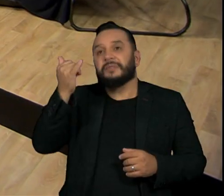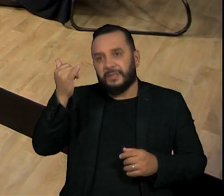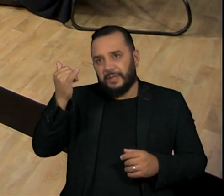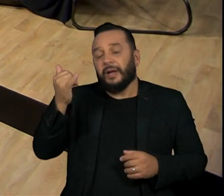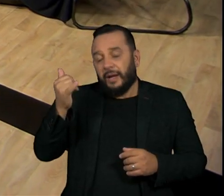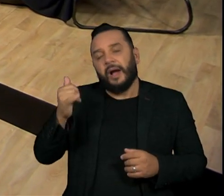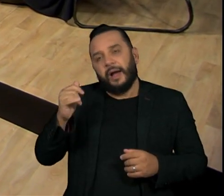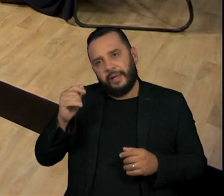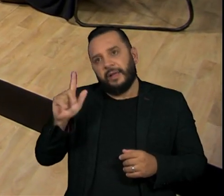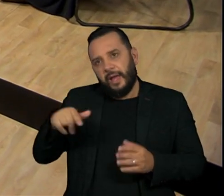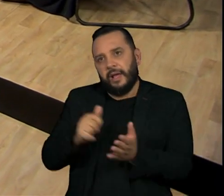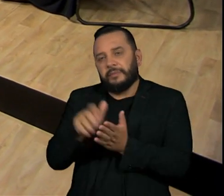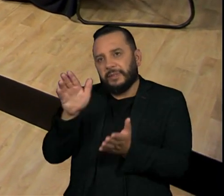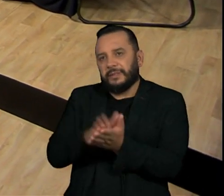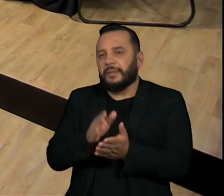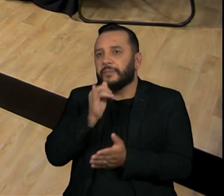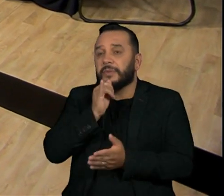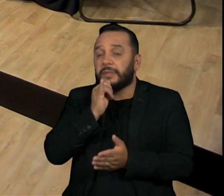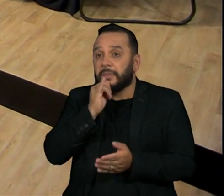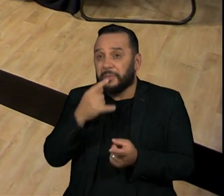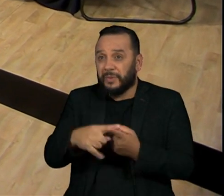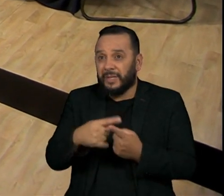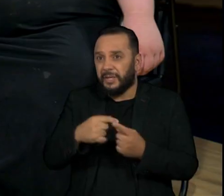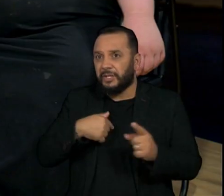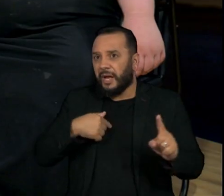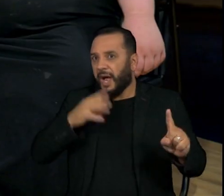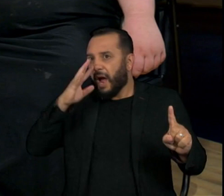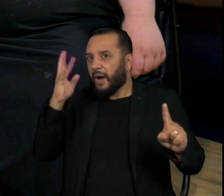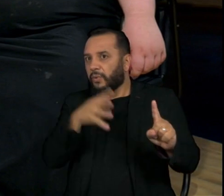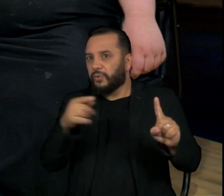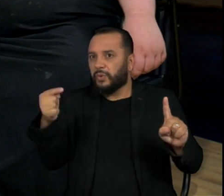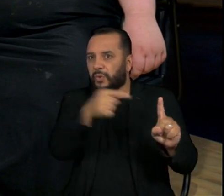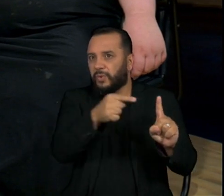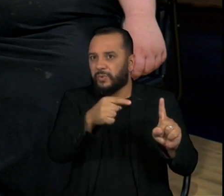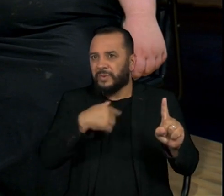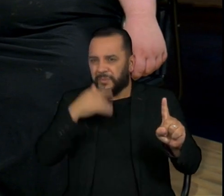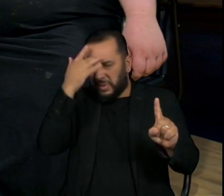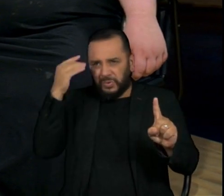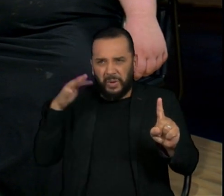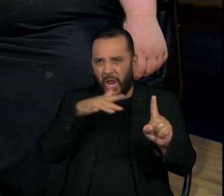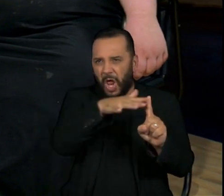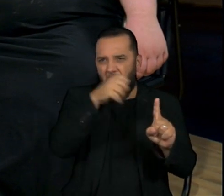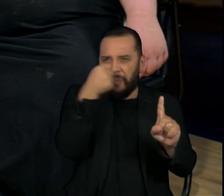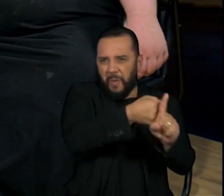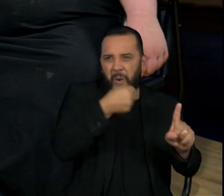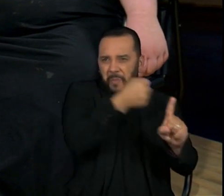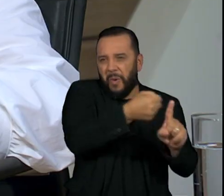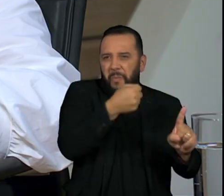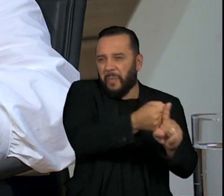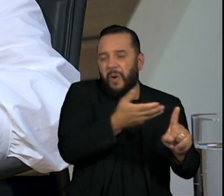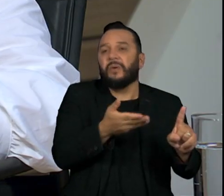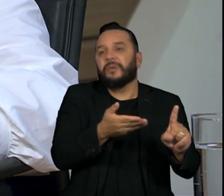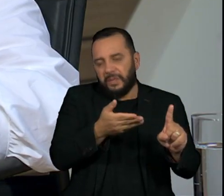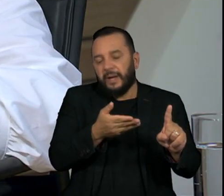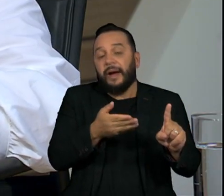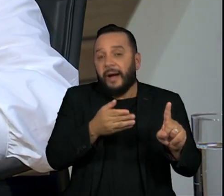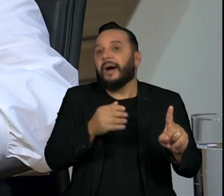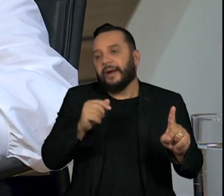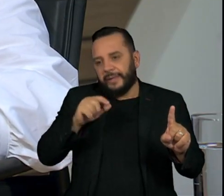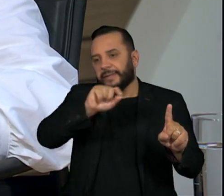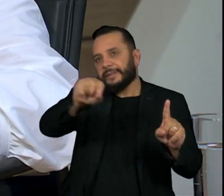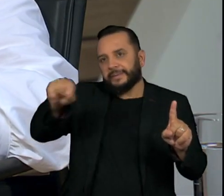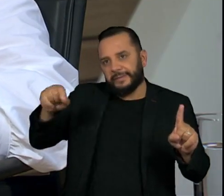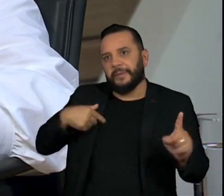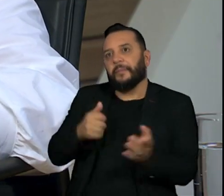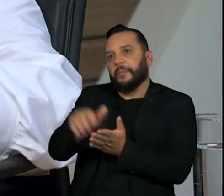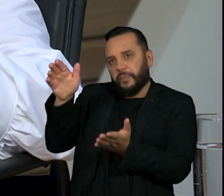só no Brasil, no mundo todo. Então, as consequências dessas informações falsas são muito graves. E as pessoas que compartilham precisam